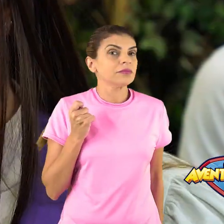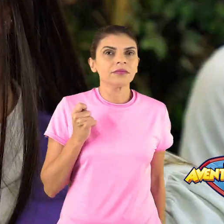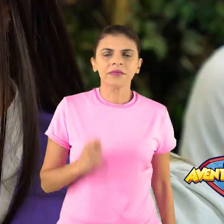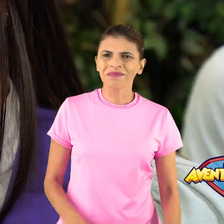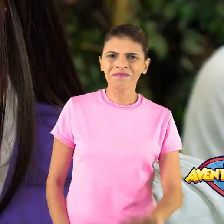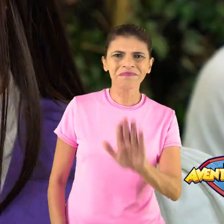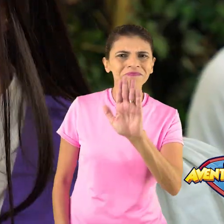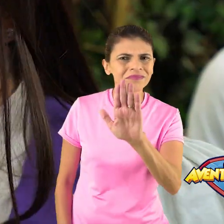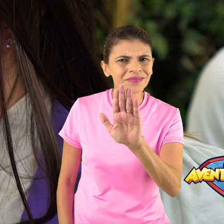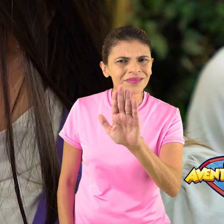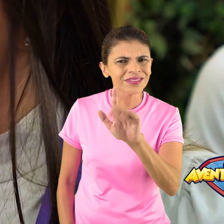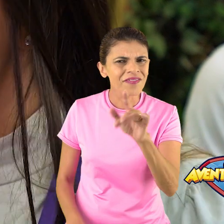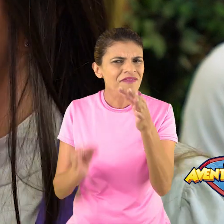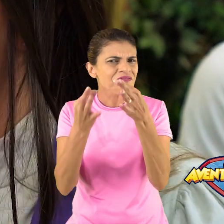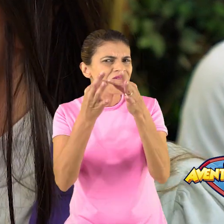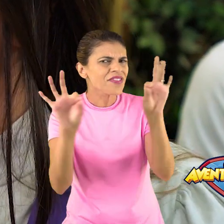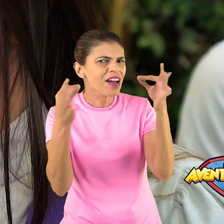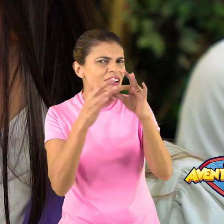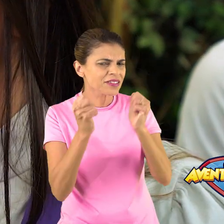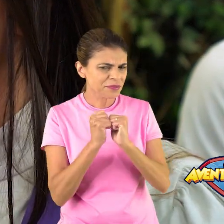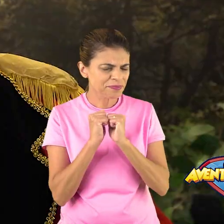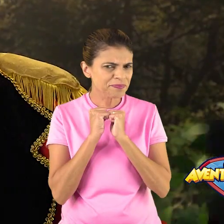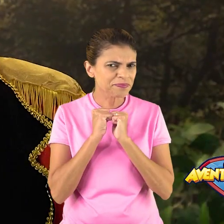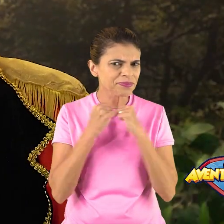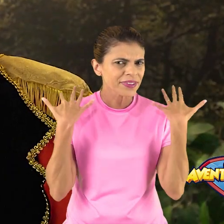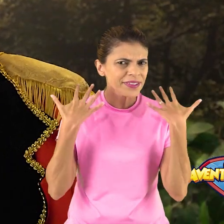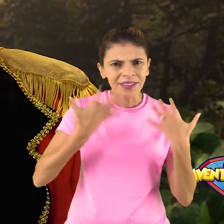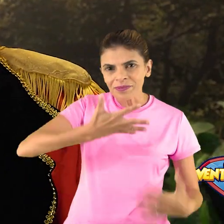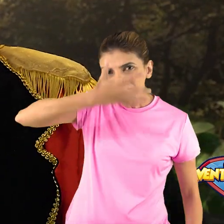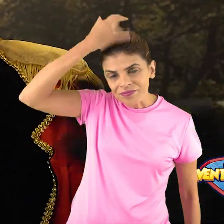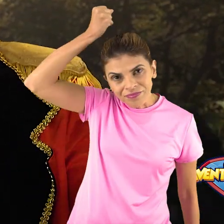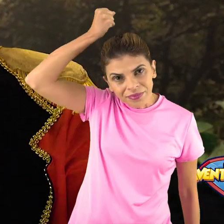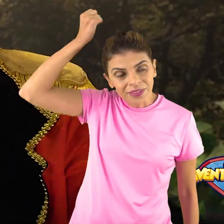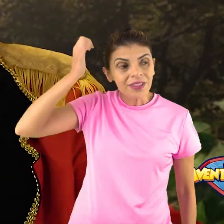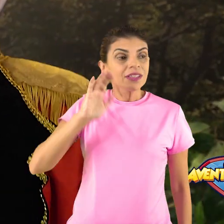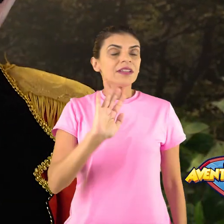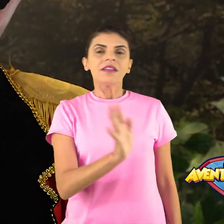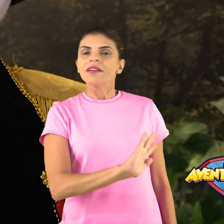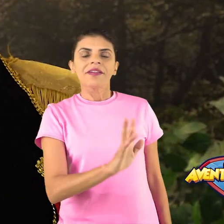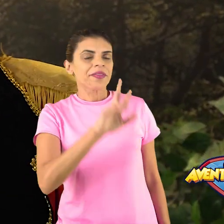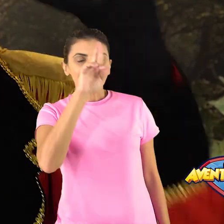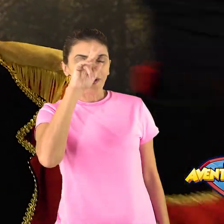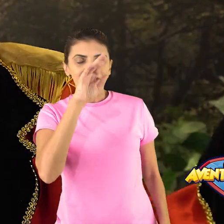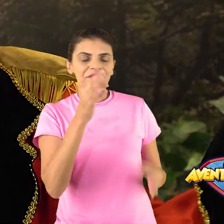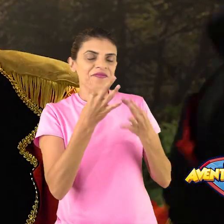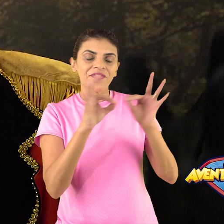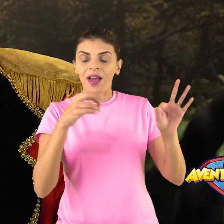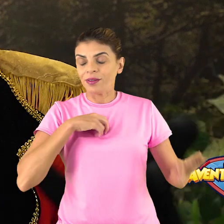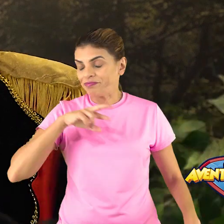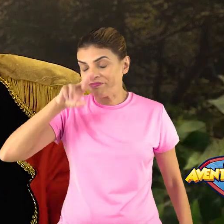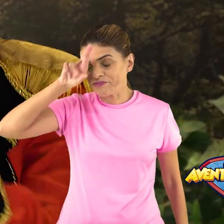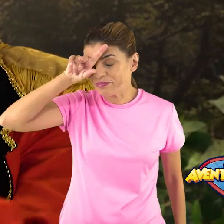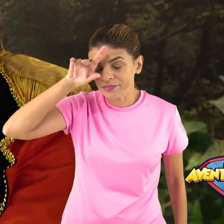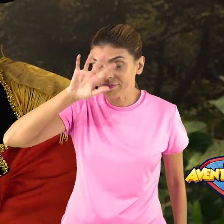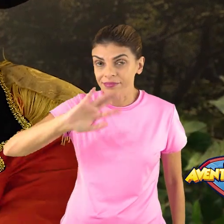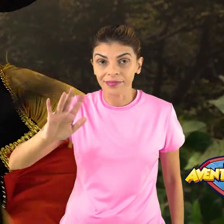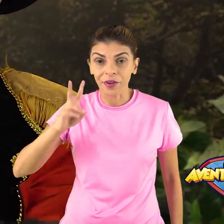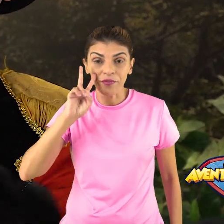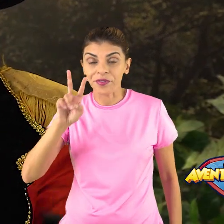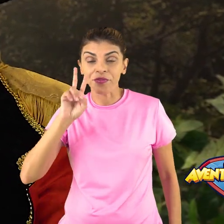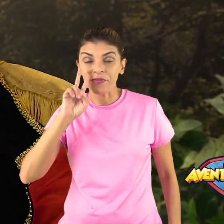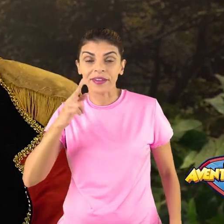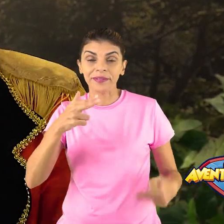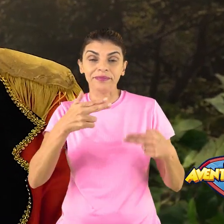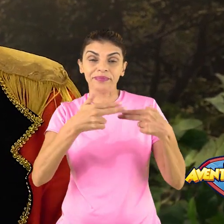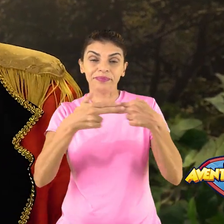Peraí! Essa frase é da Pandora! É! Na verdade não é essa frase! Eu me enganei! Eu tô vendo muito a série